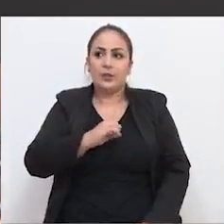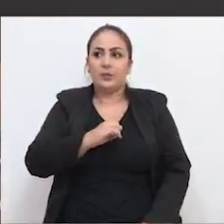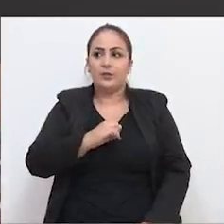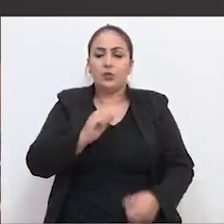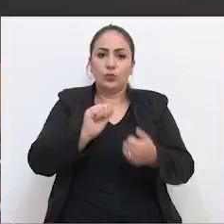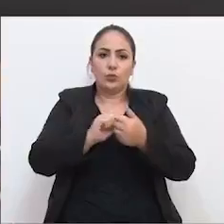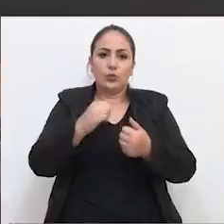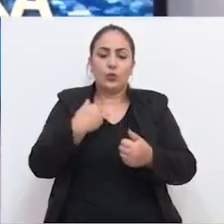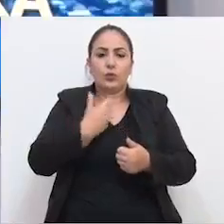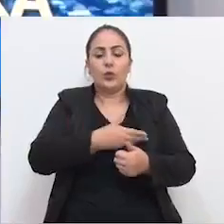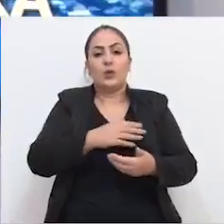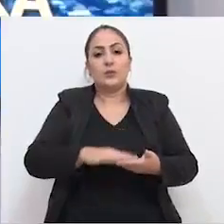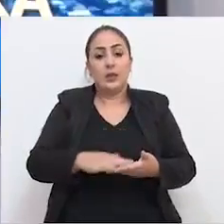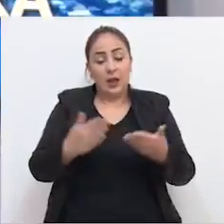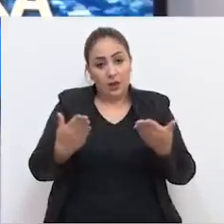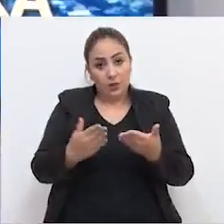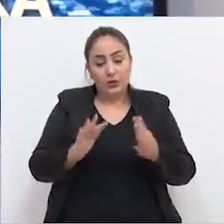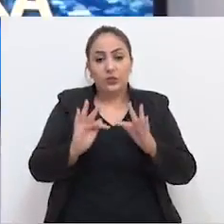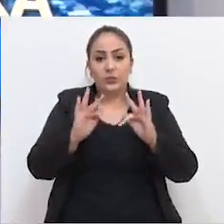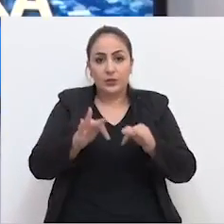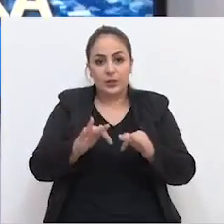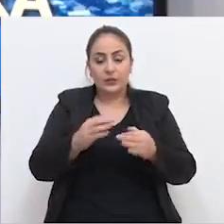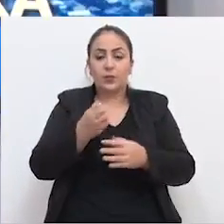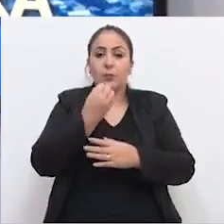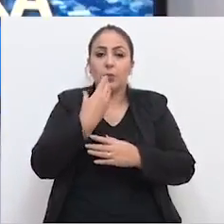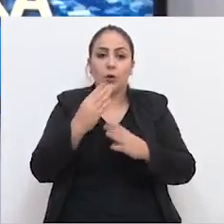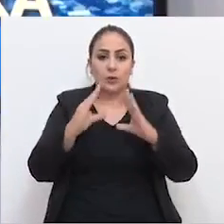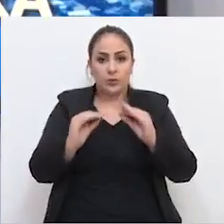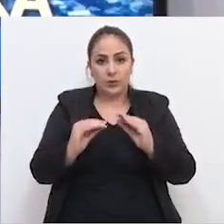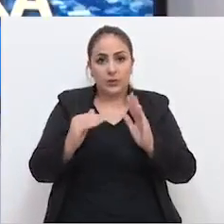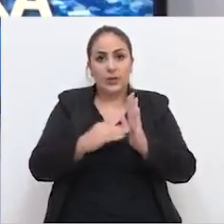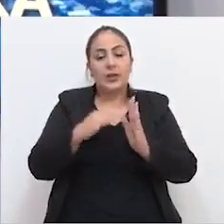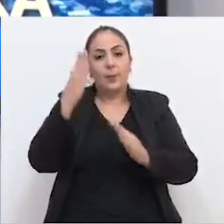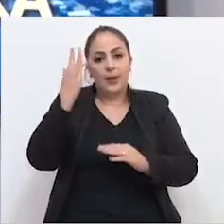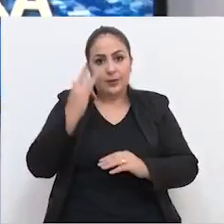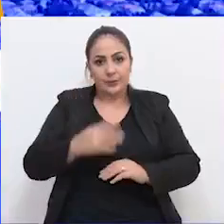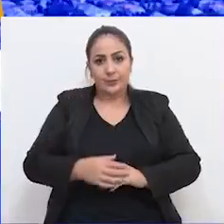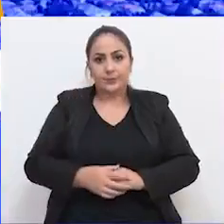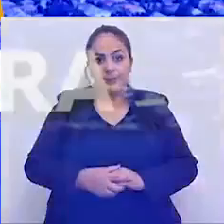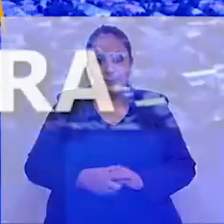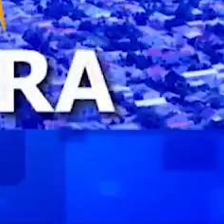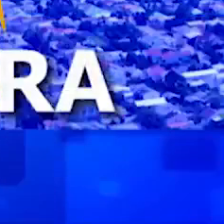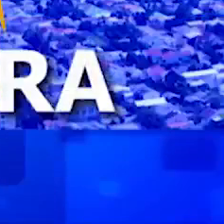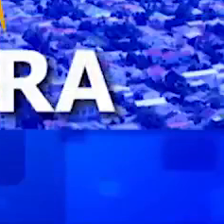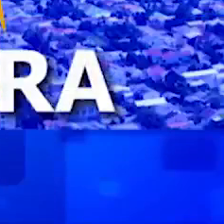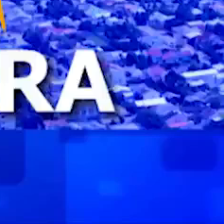enquanto esteve conosco. E nós ficamos por aqui. Uma boa noite e até amanhã.